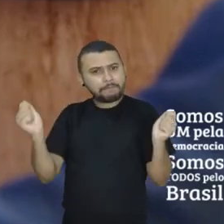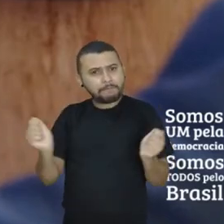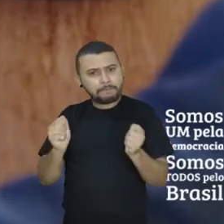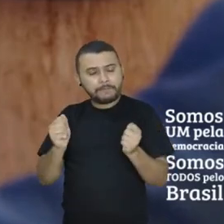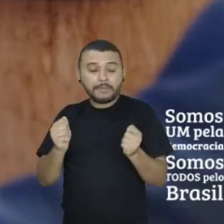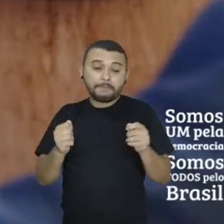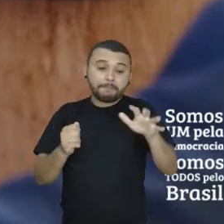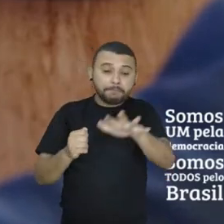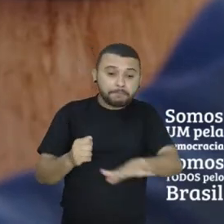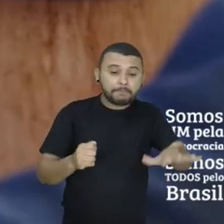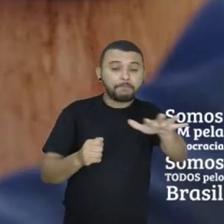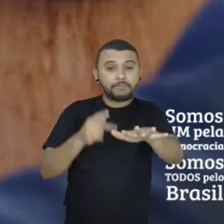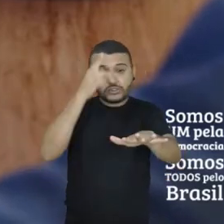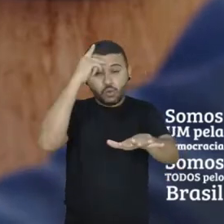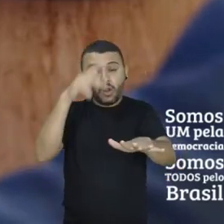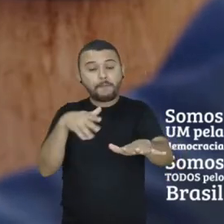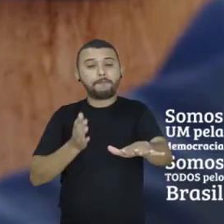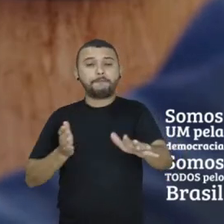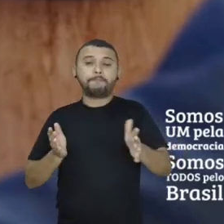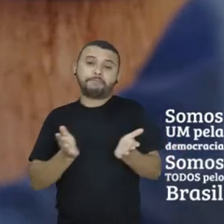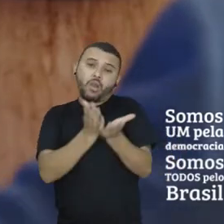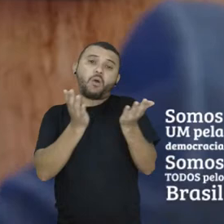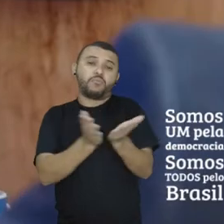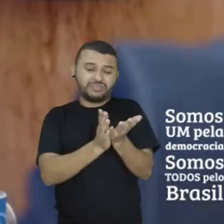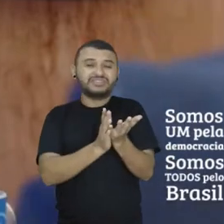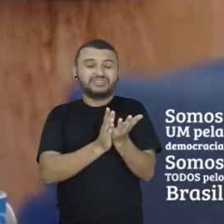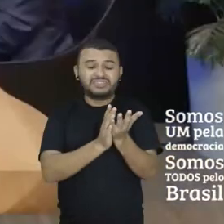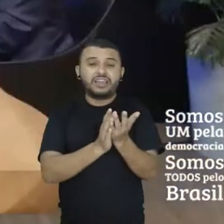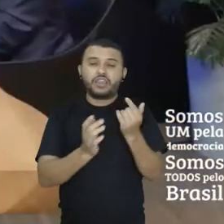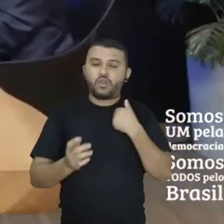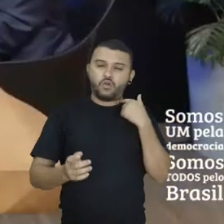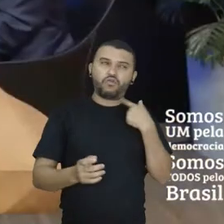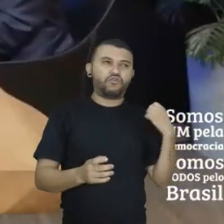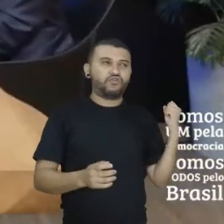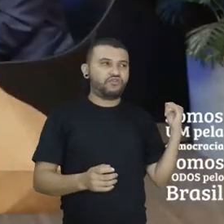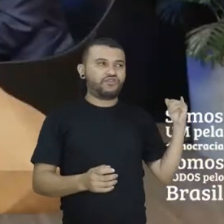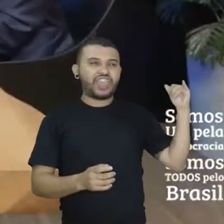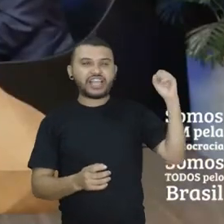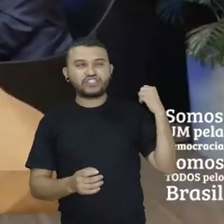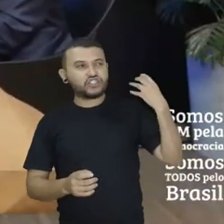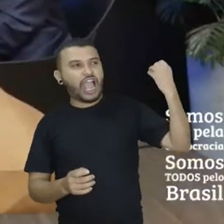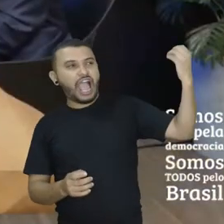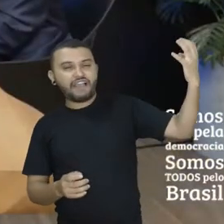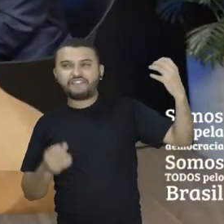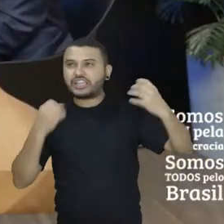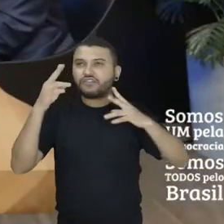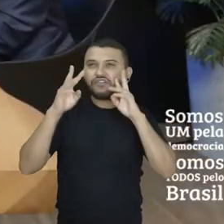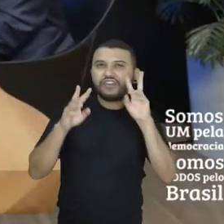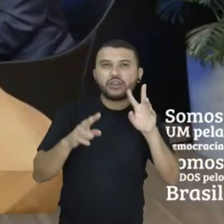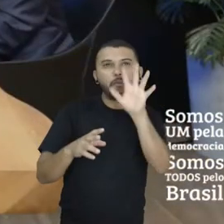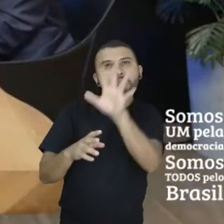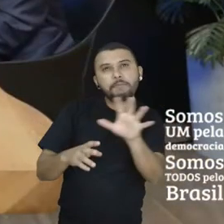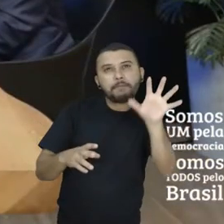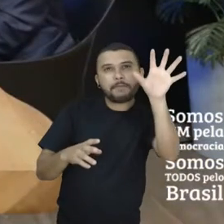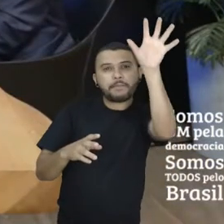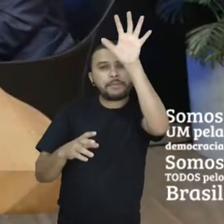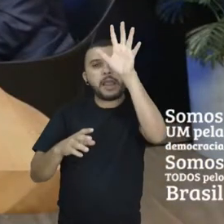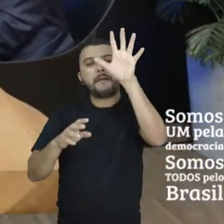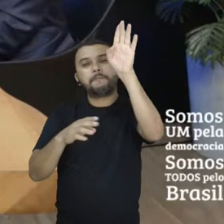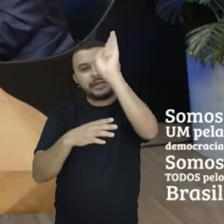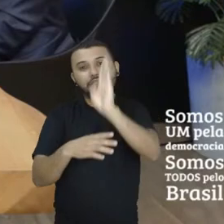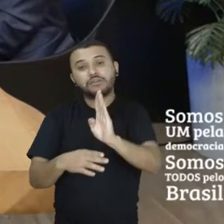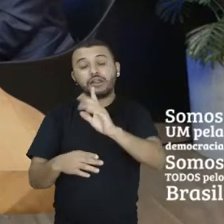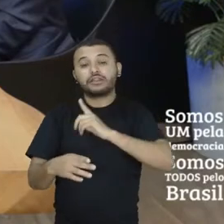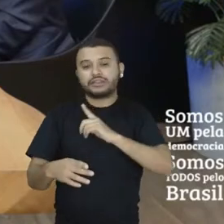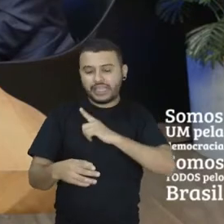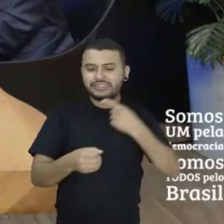da população. Eu tenho viajado o Brasil, né, um país continental, não tem uma cidade que a gente vá que não tenham